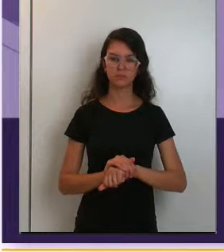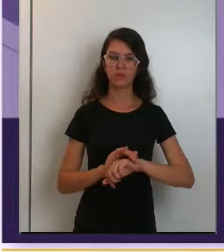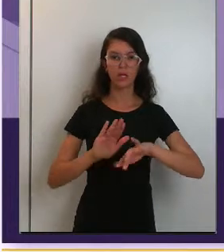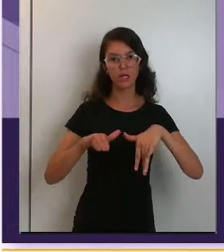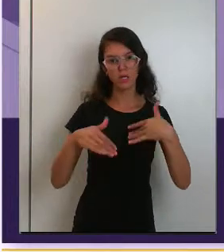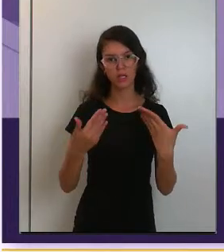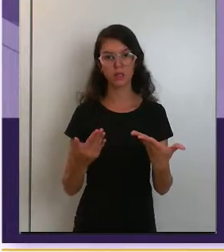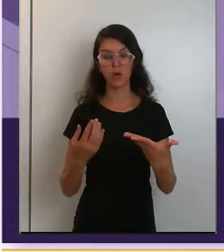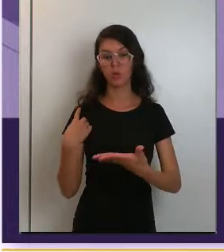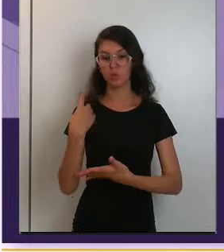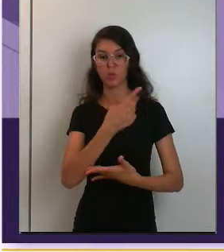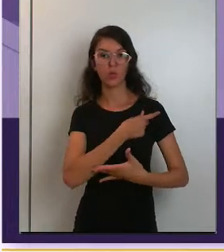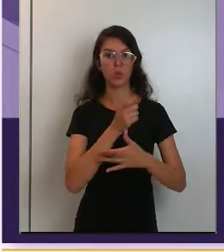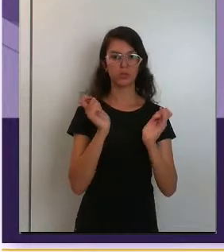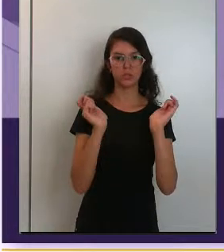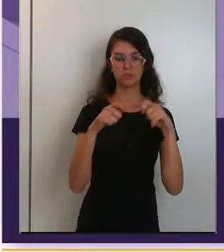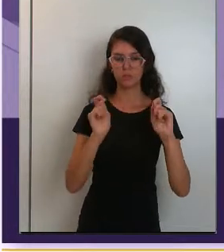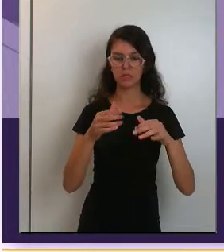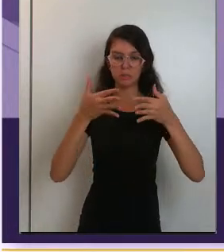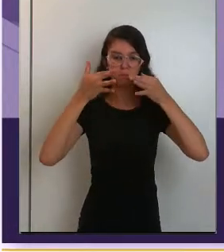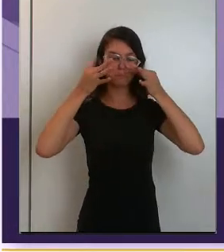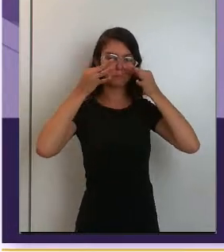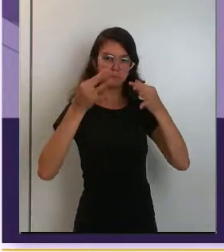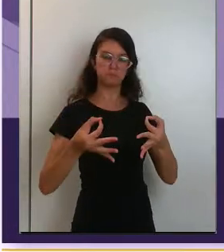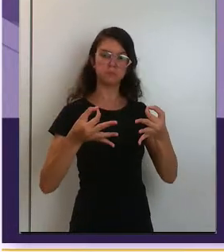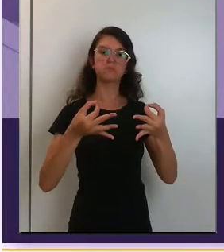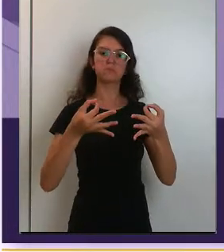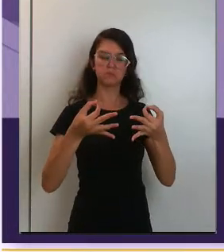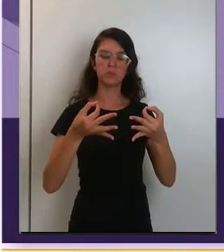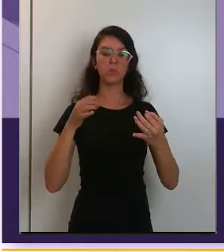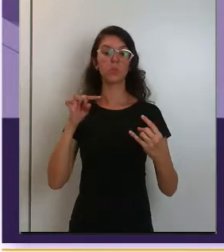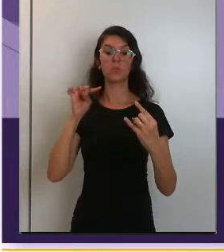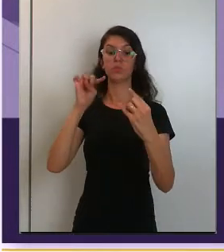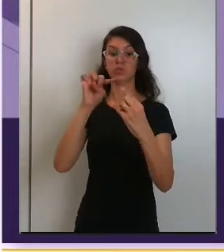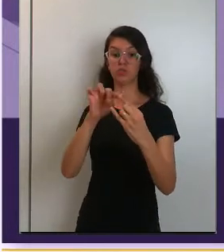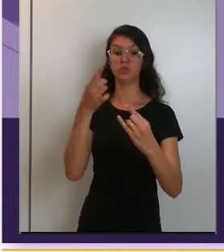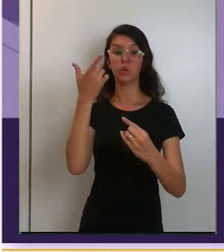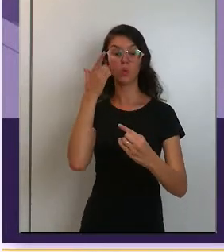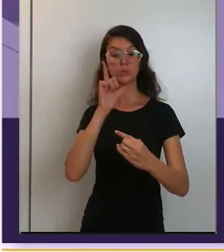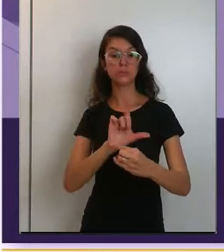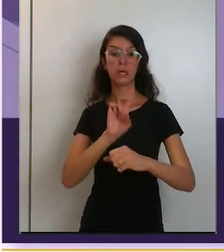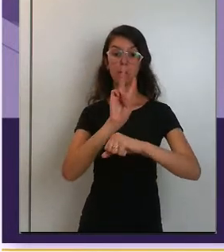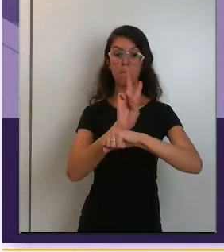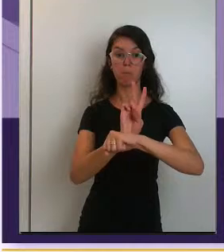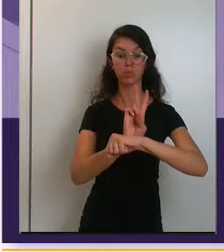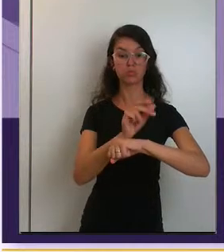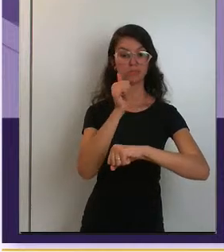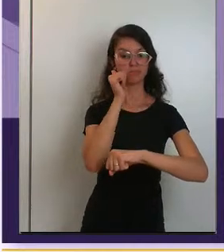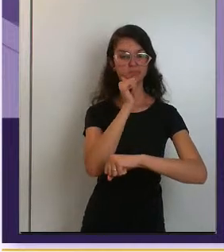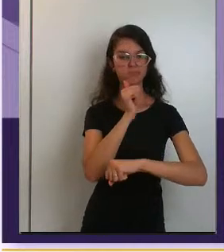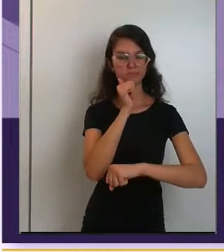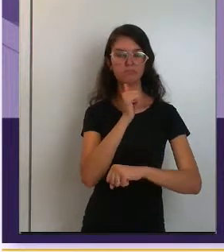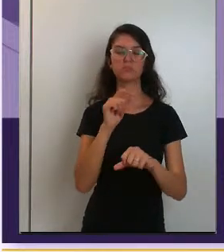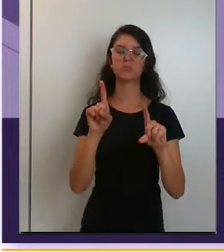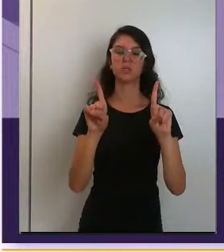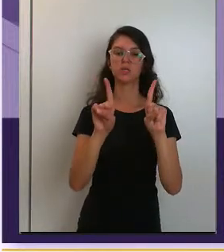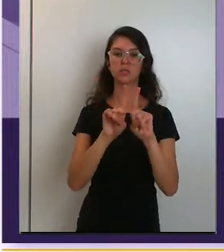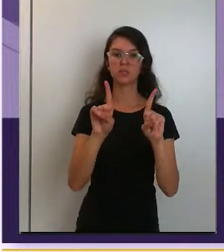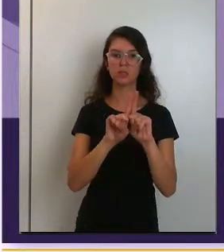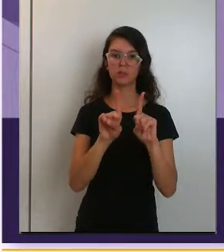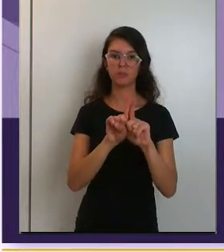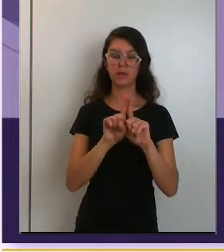nós temos que nos debruçar, justamente com esse intuito protetivo, e algumas questões que nós